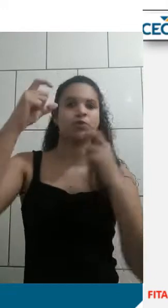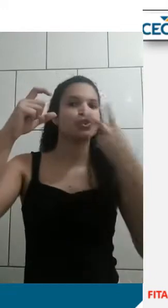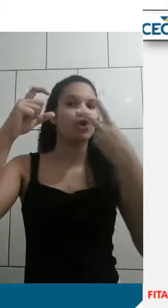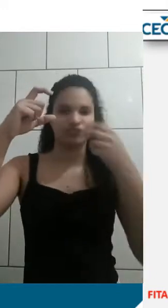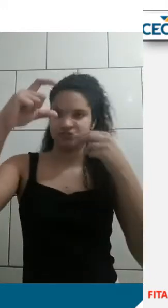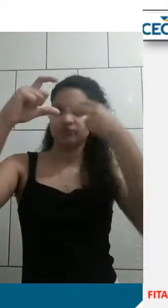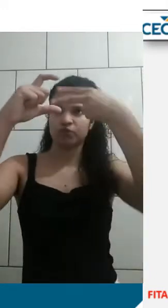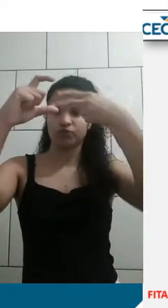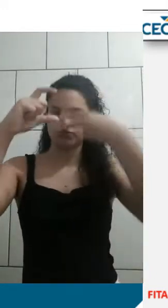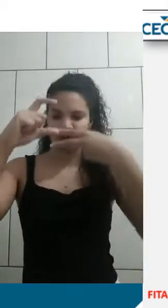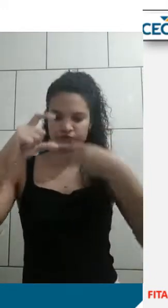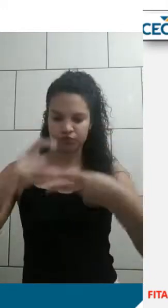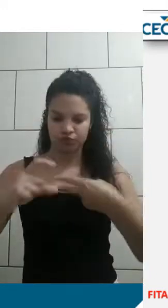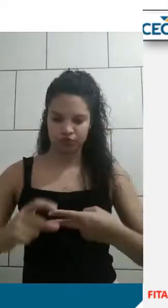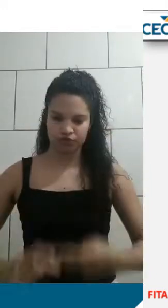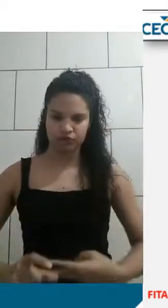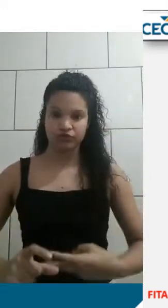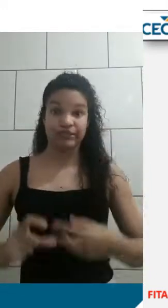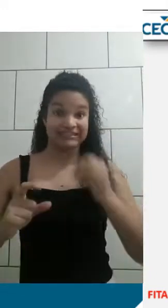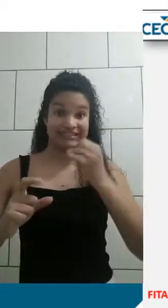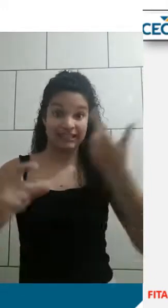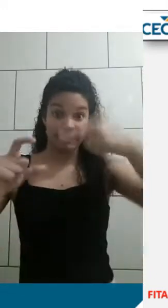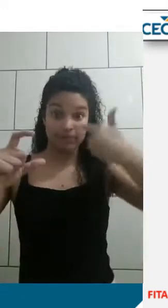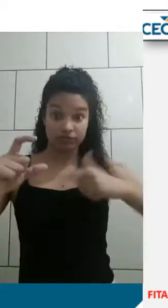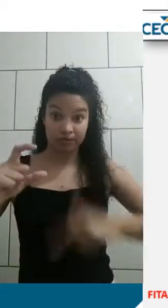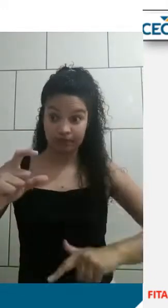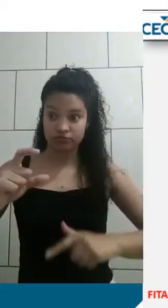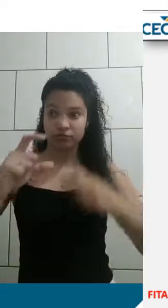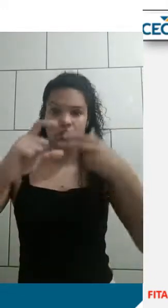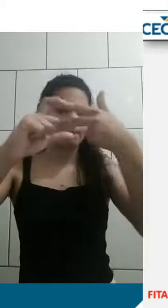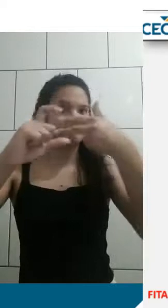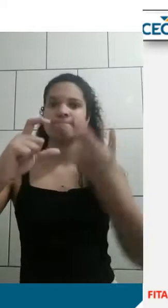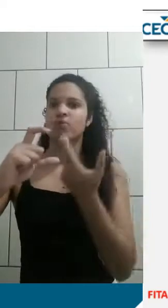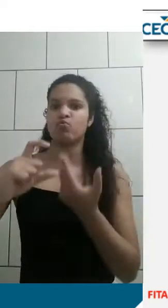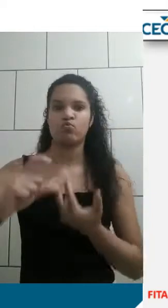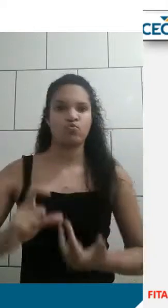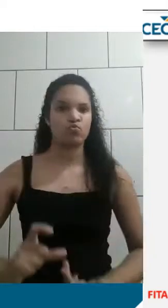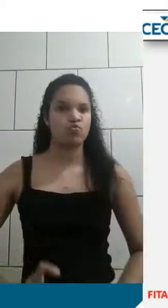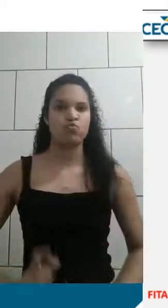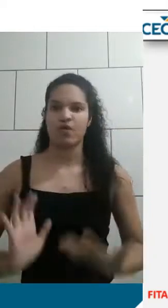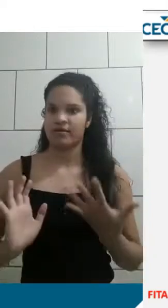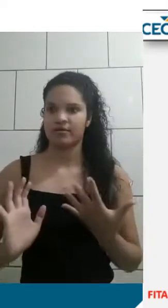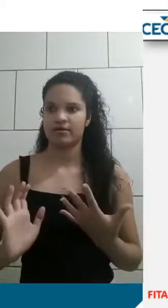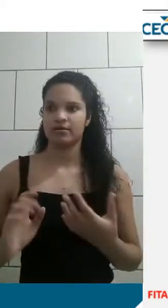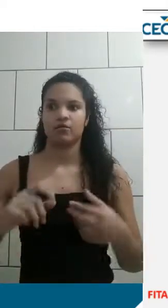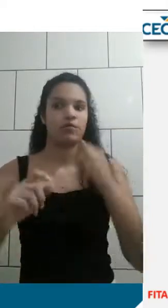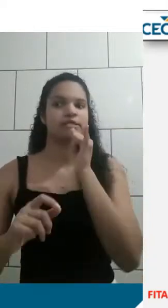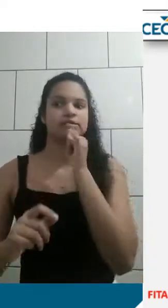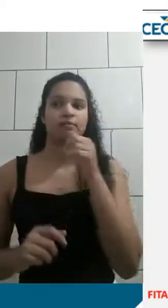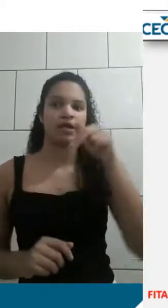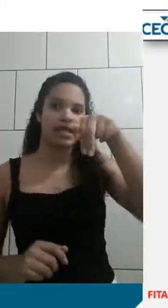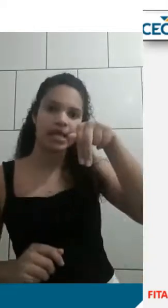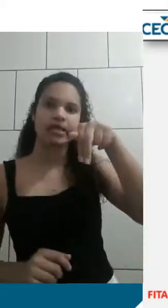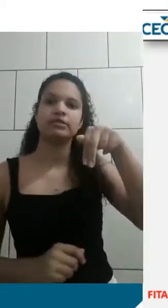aplicando a fórmula do arranjo com repetição para duas bases nitrogenadas, nós teríamos N igual a 4, que é o